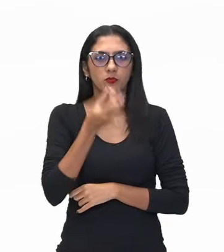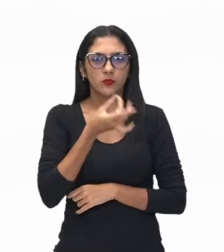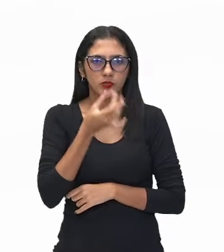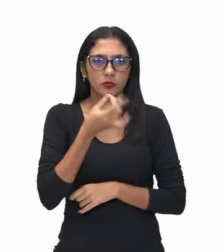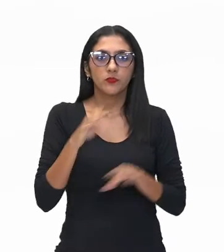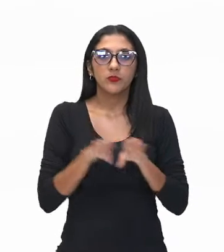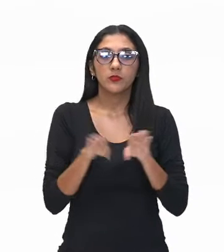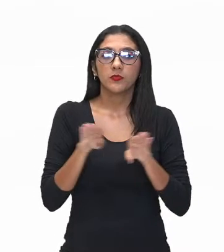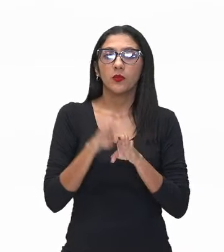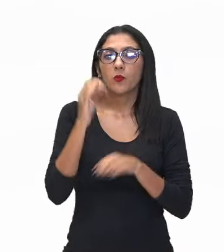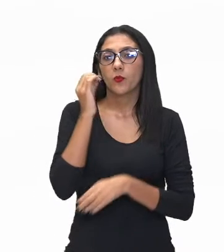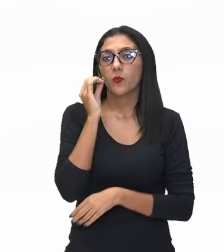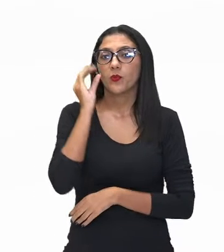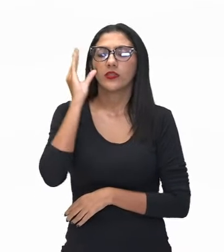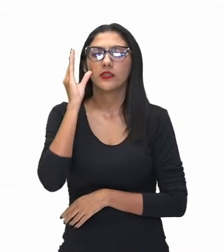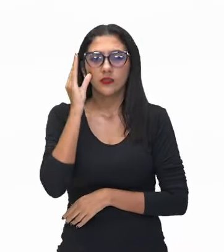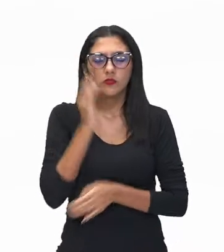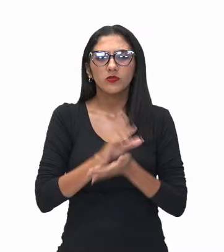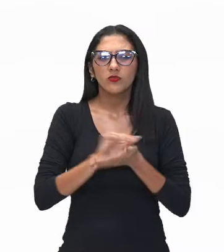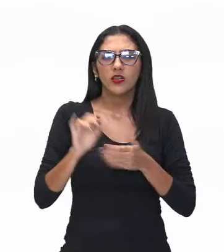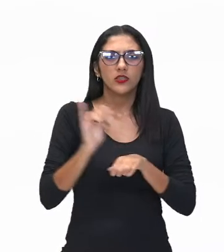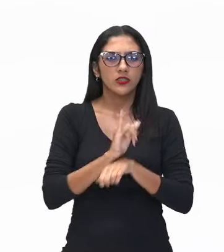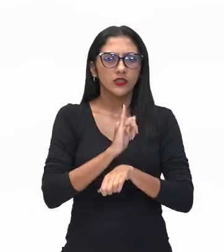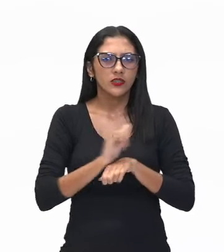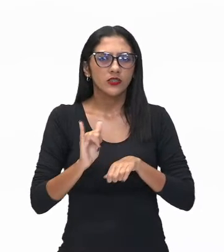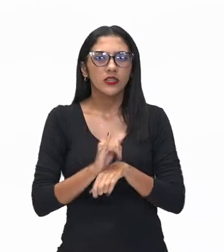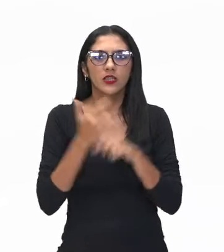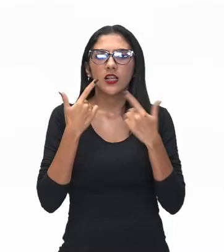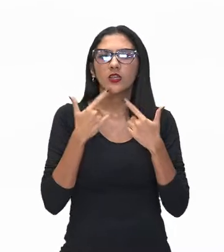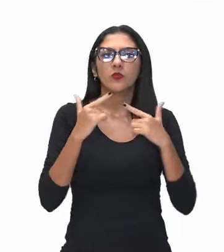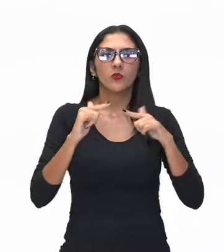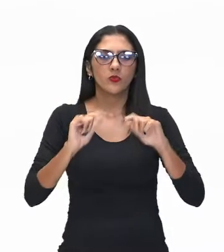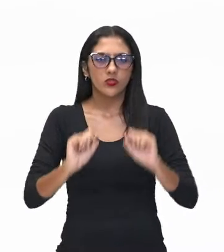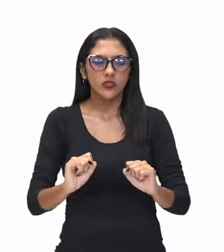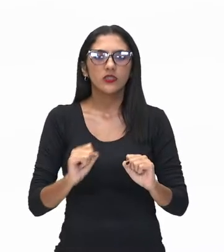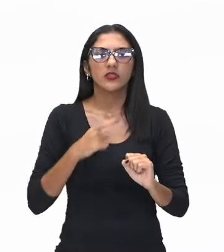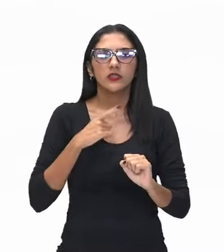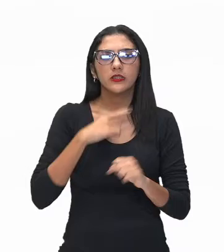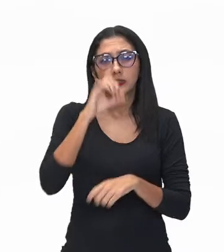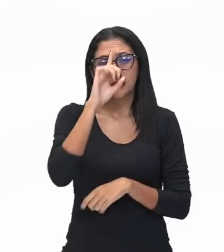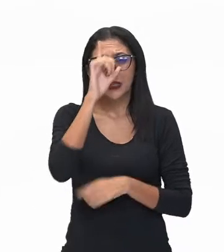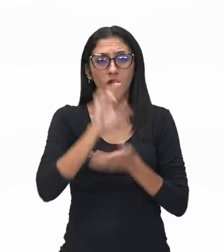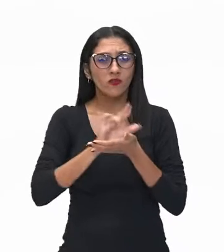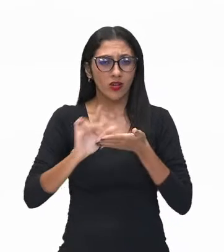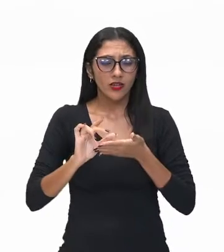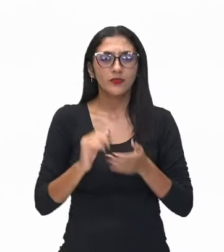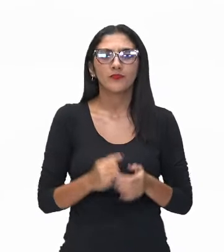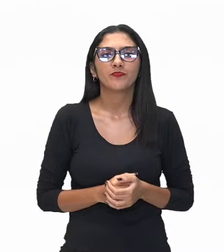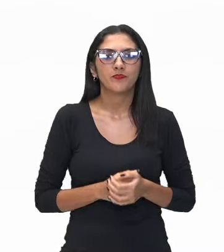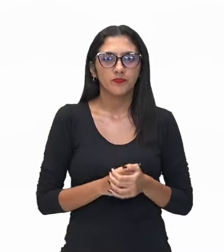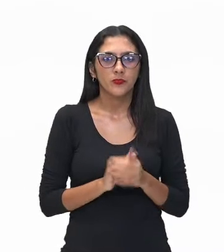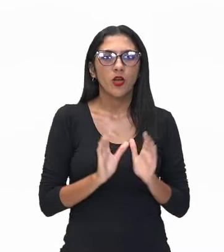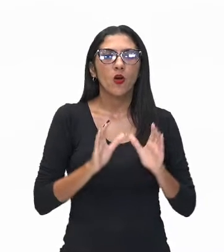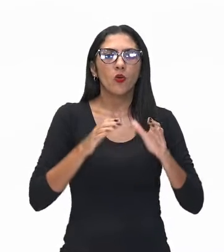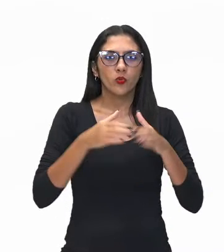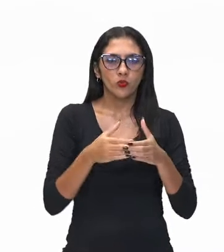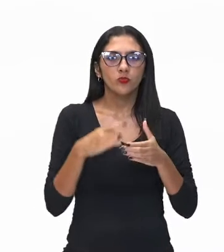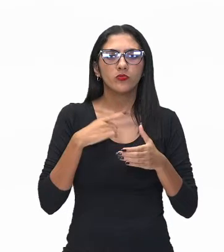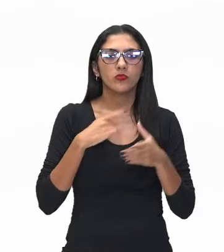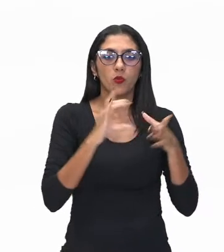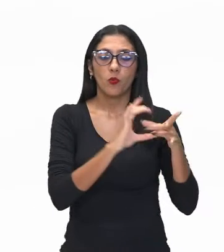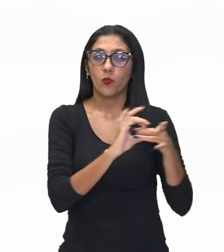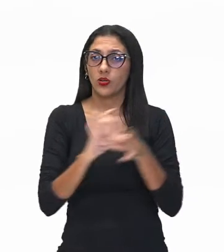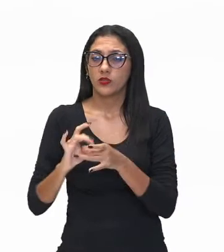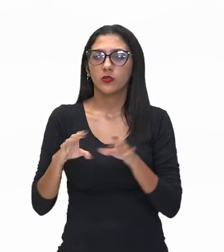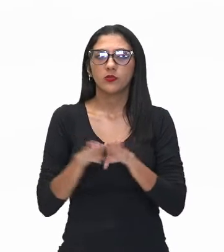dos mecanismos linguísticos de articulação de ideias, blocos de composição, coerência e coesão